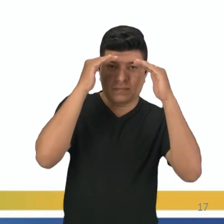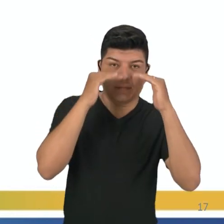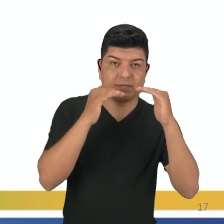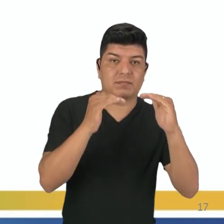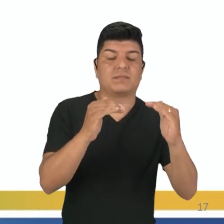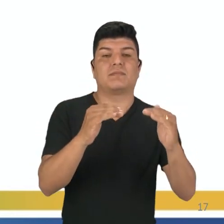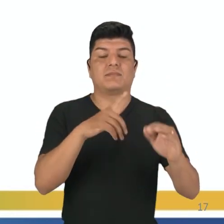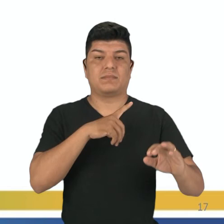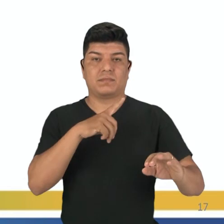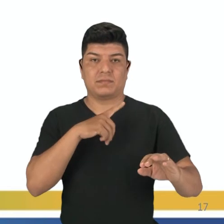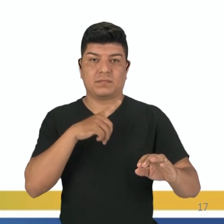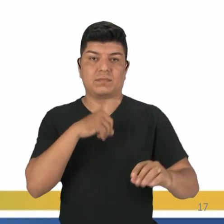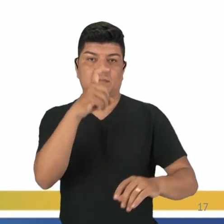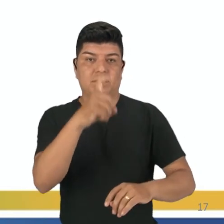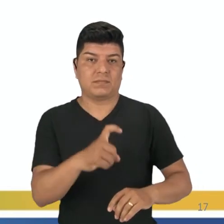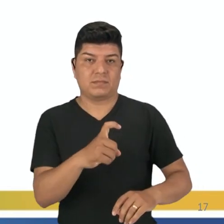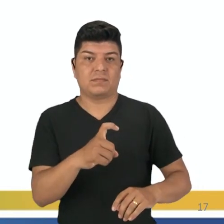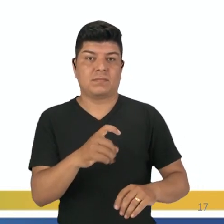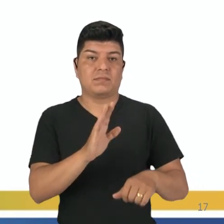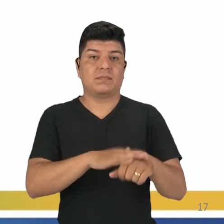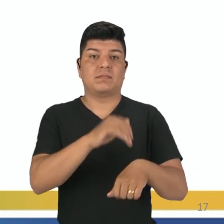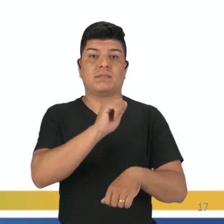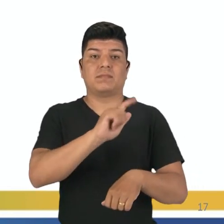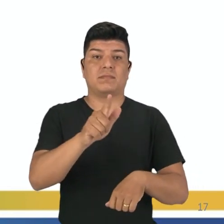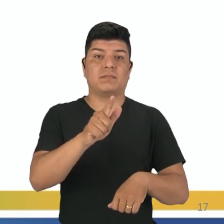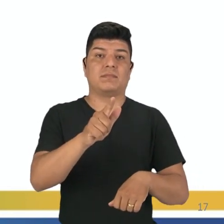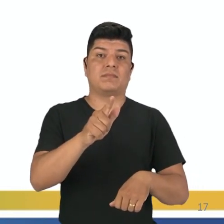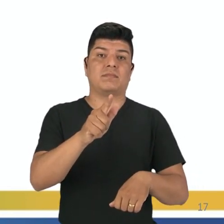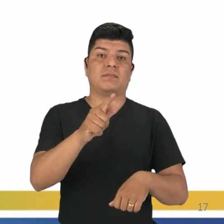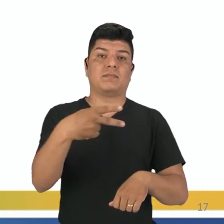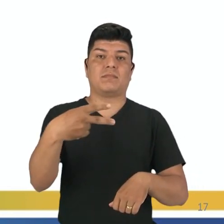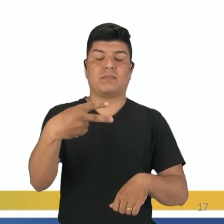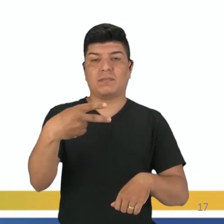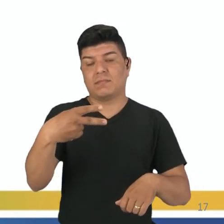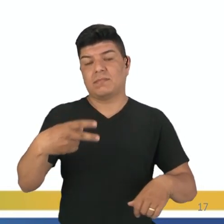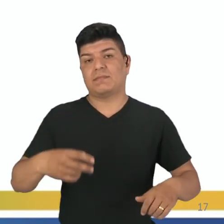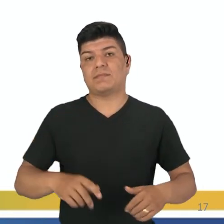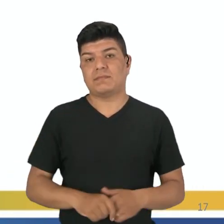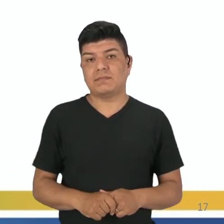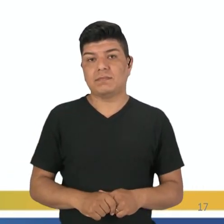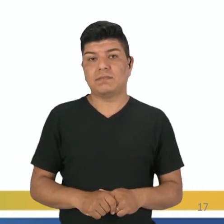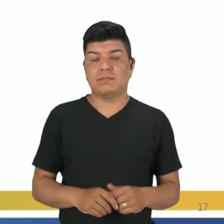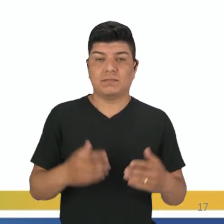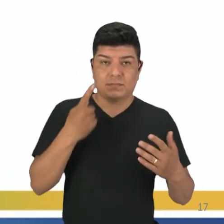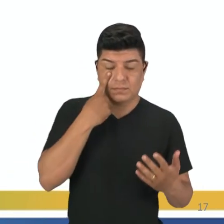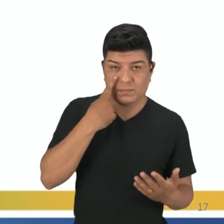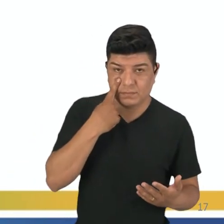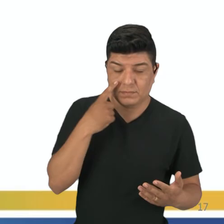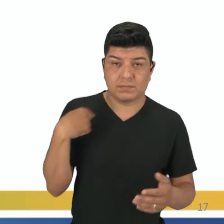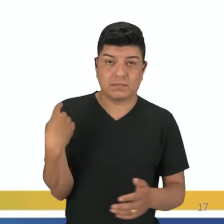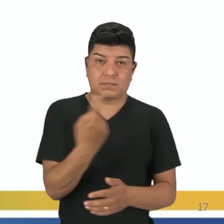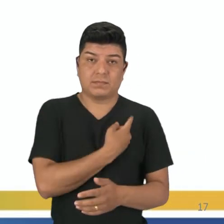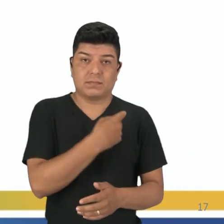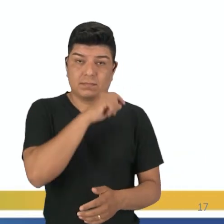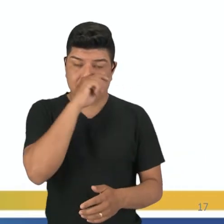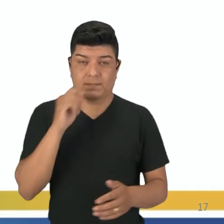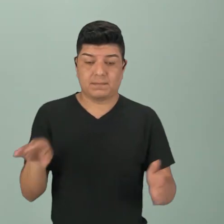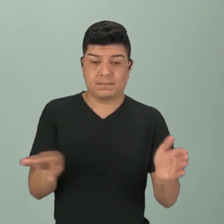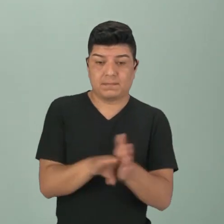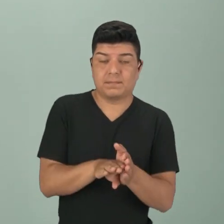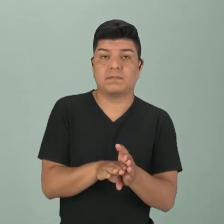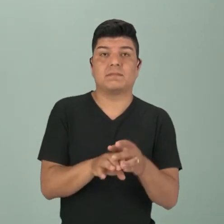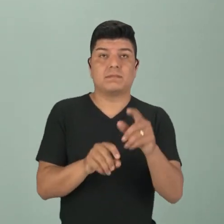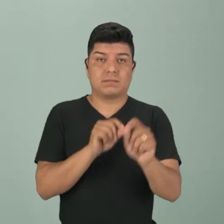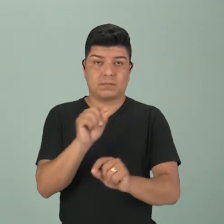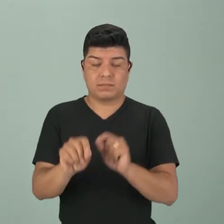essa condição, x maior do que 2. Então, como vimos, para nós chegarmos à conclusão de